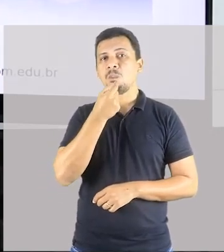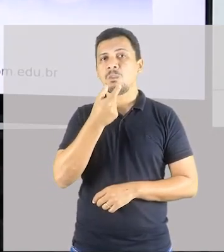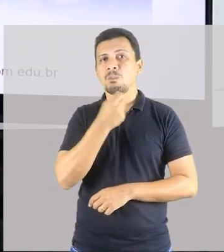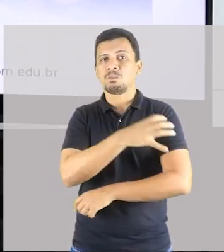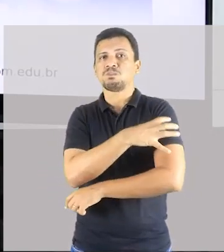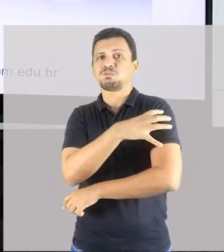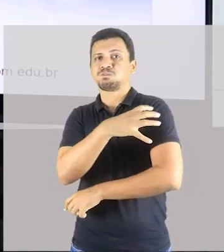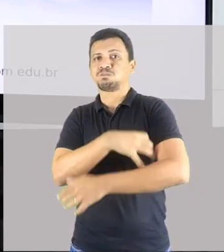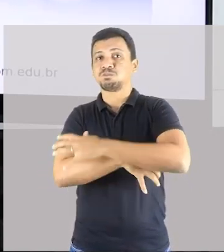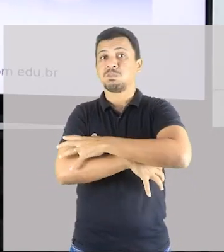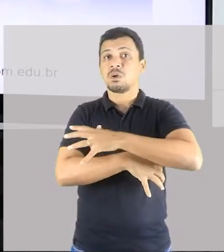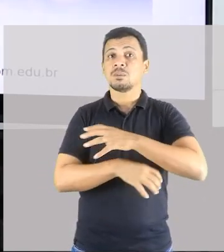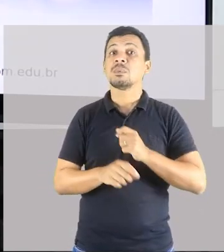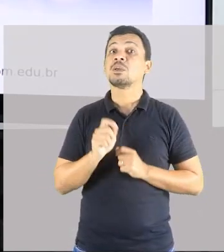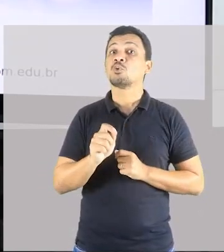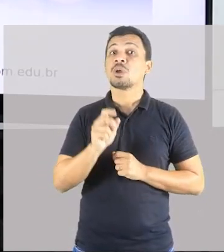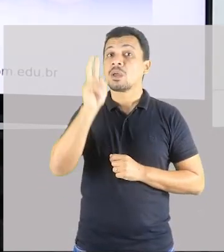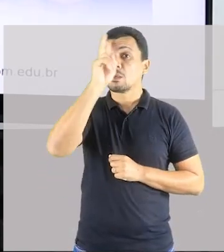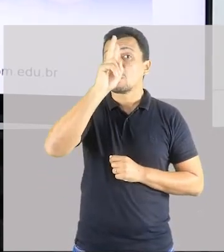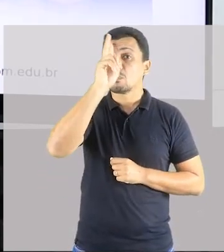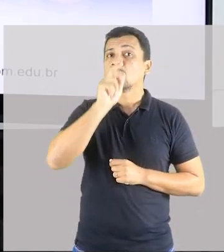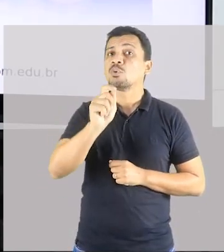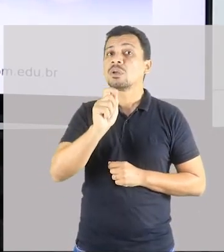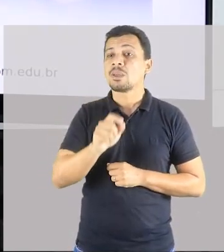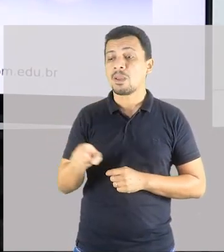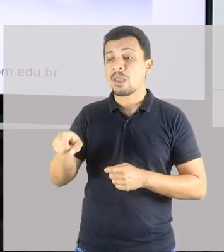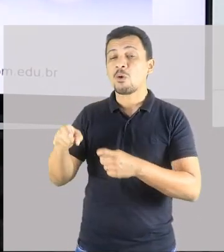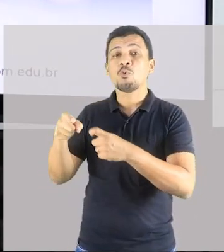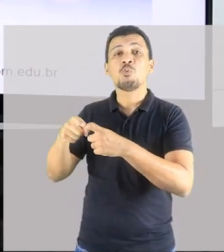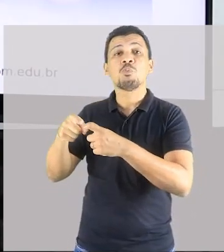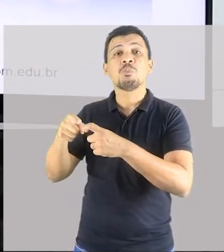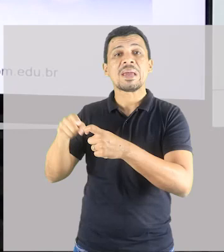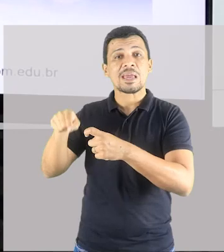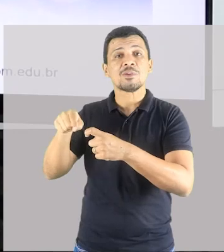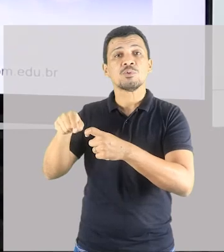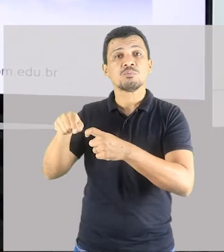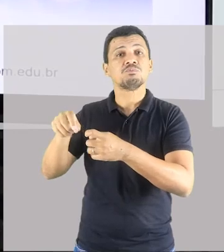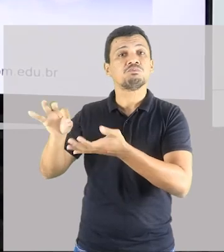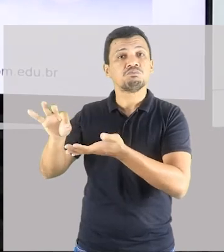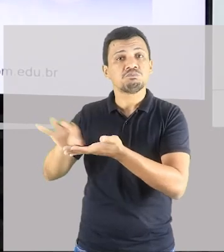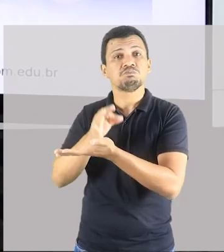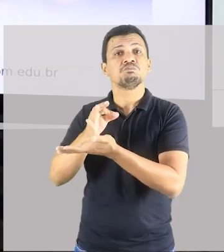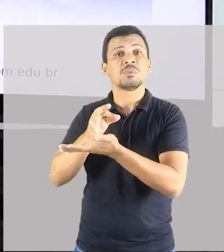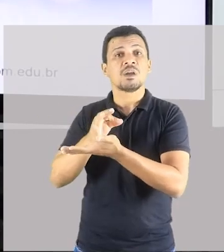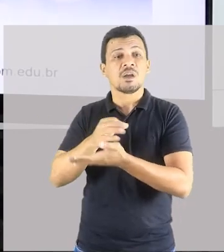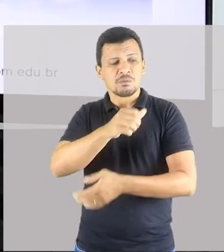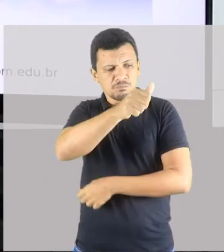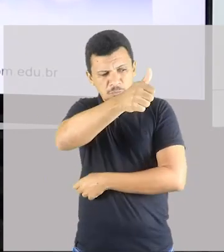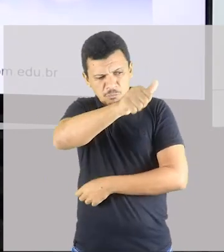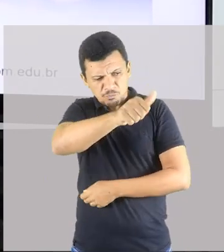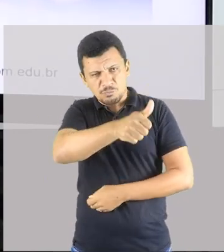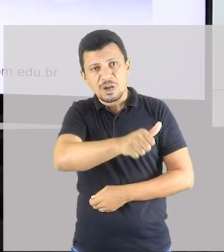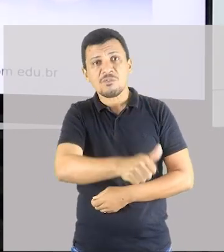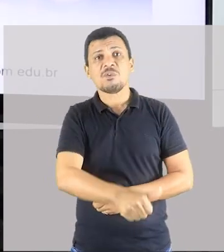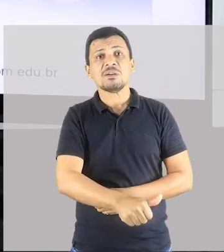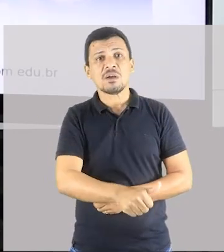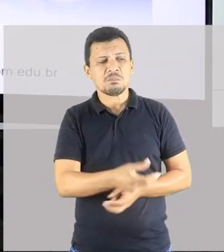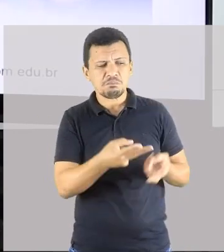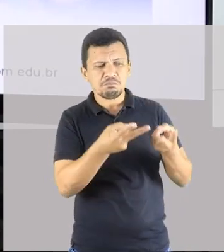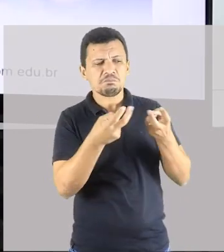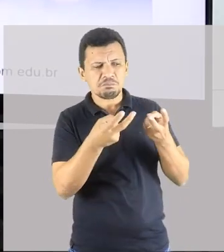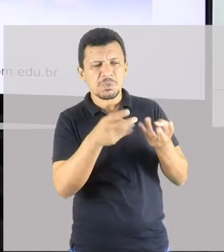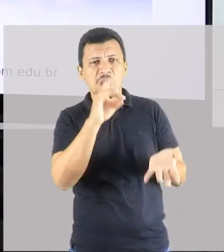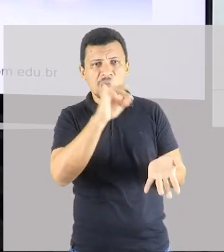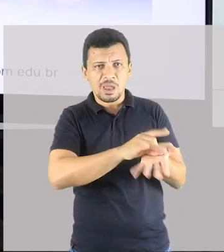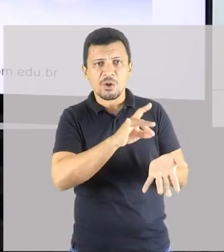anabolizantes, mas lembrando, o médico é que vai prescrever, ele que vai avaliar, é ele que vai ver se